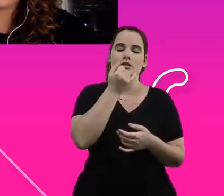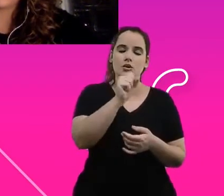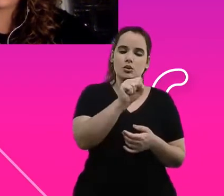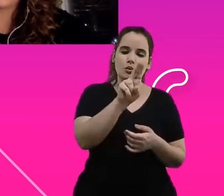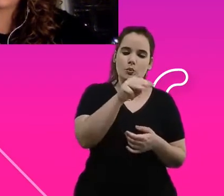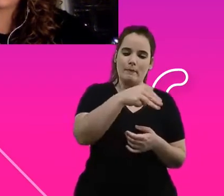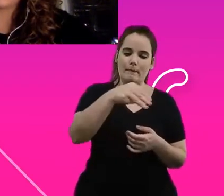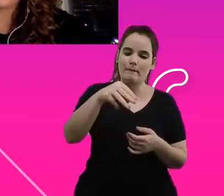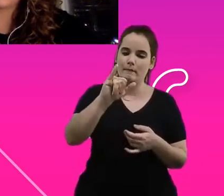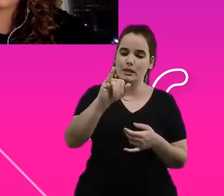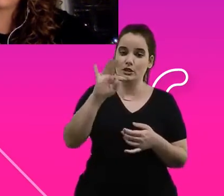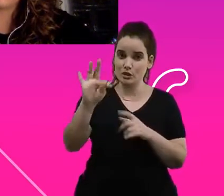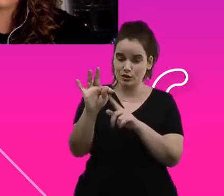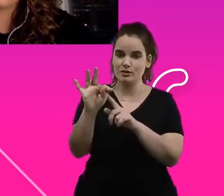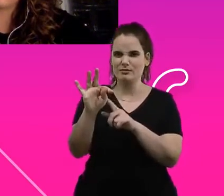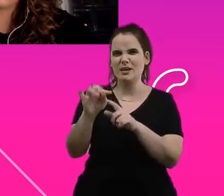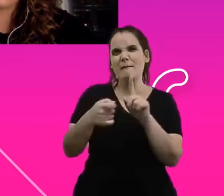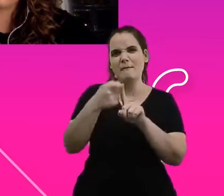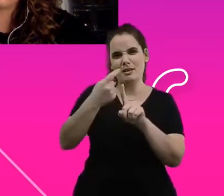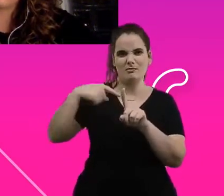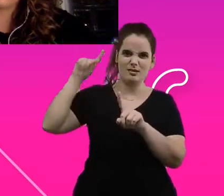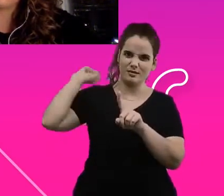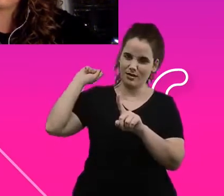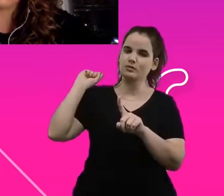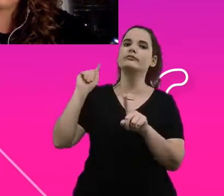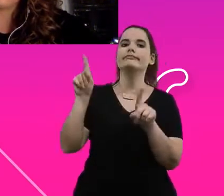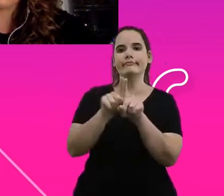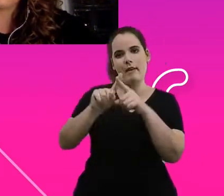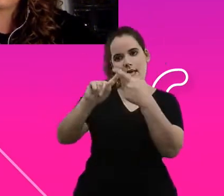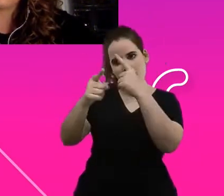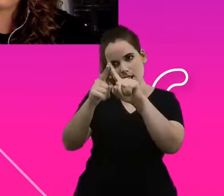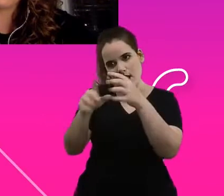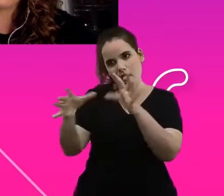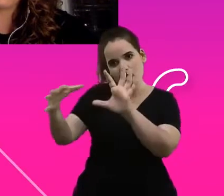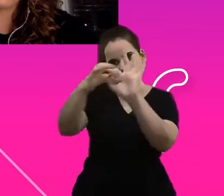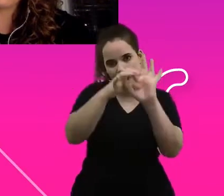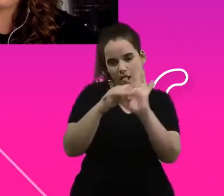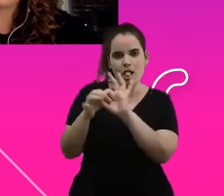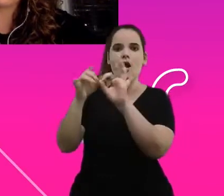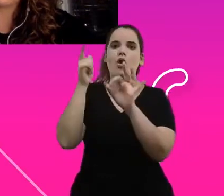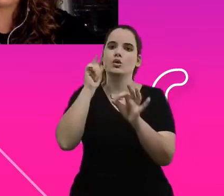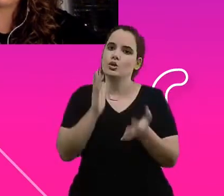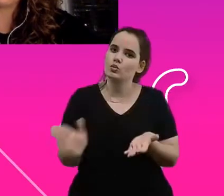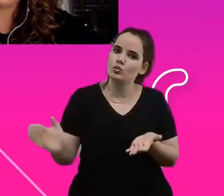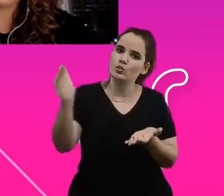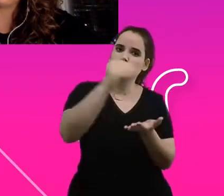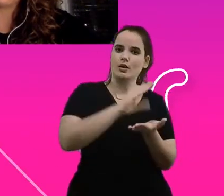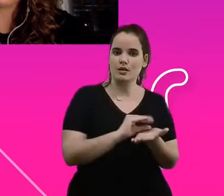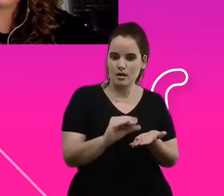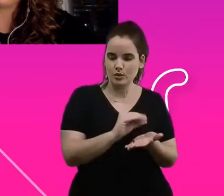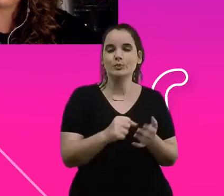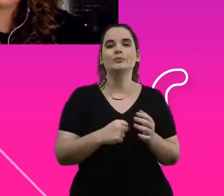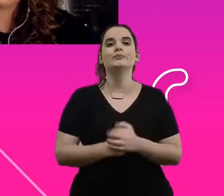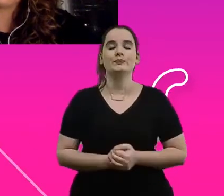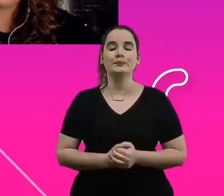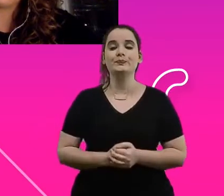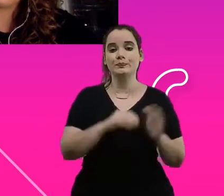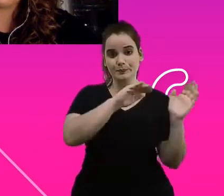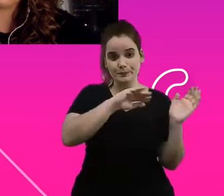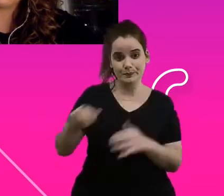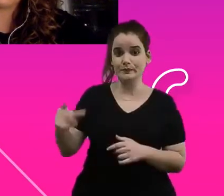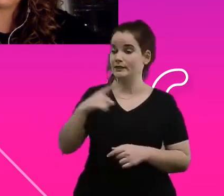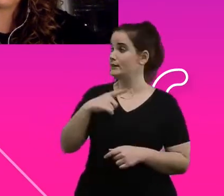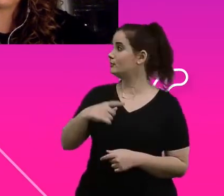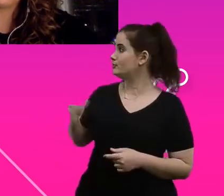E os projetos, eu só vou mencionar um ou dois. Tivemos um projeto que, por exemplo, com a Rotaract, que também existe